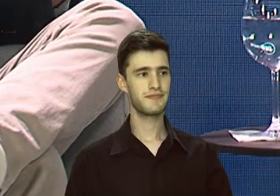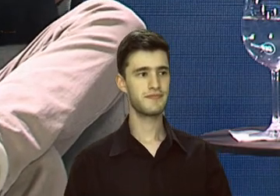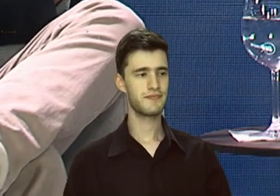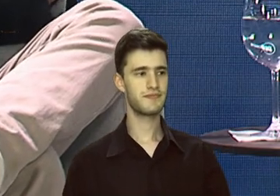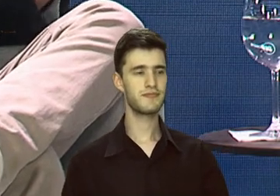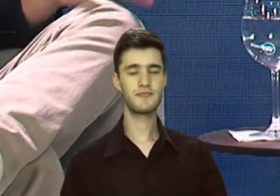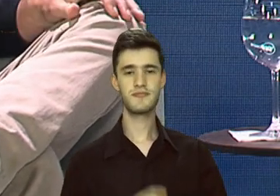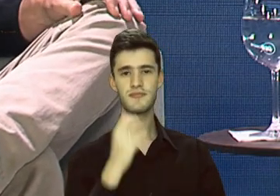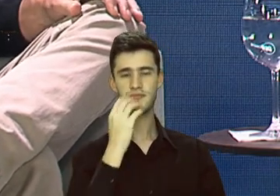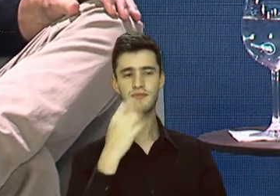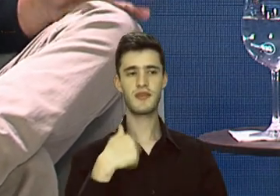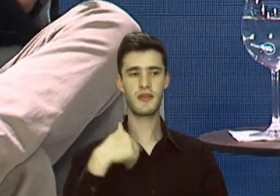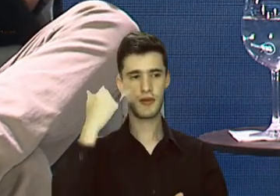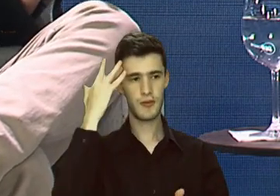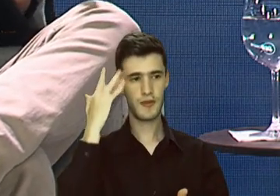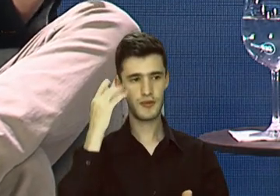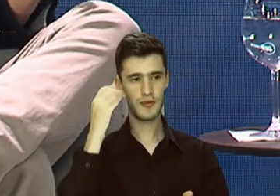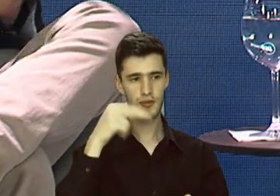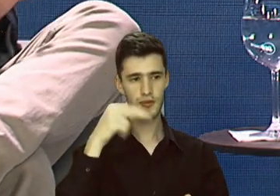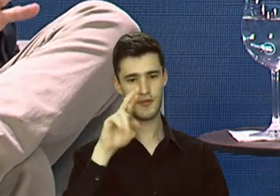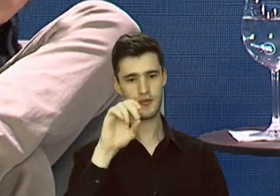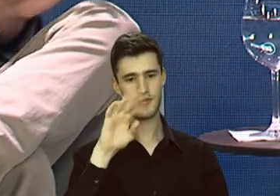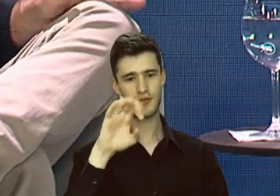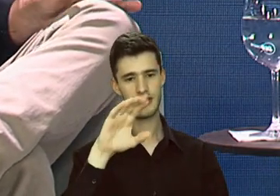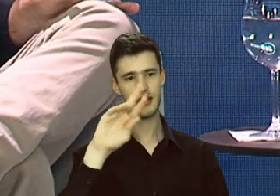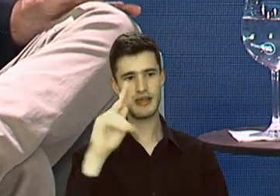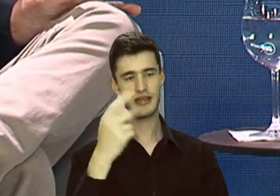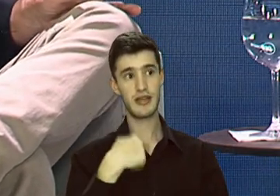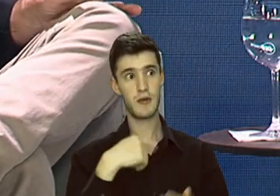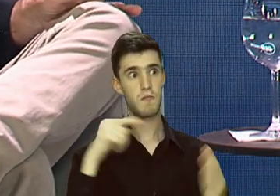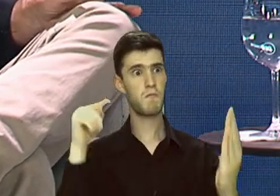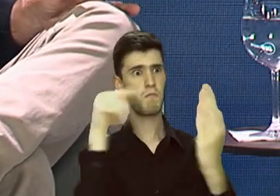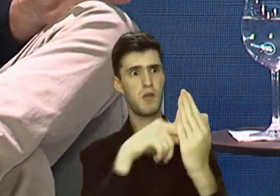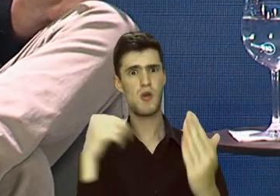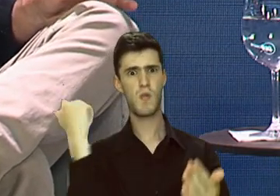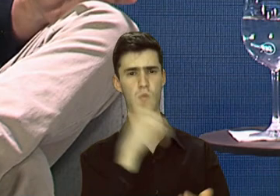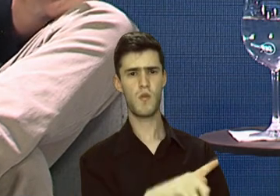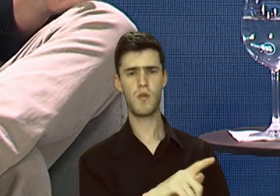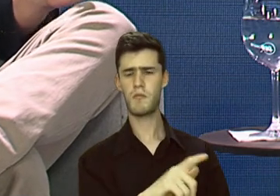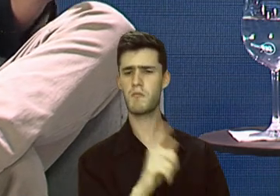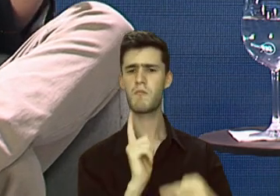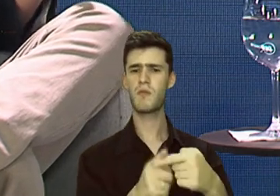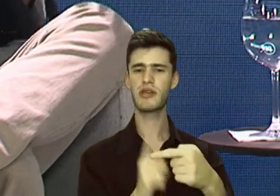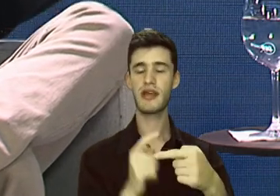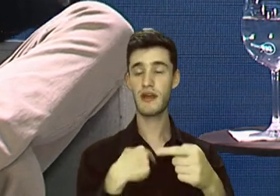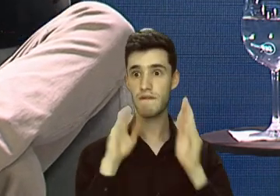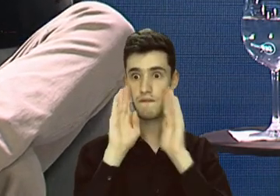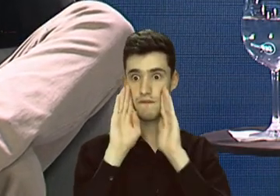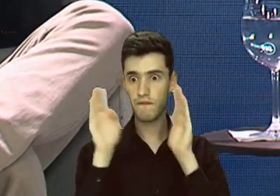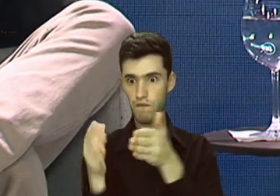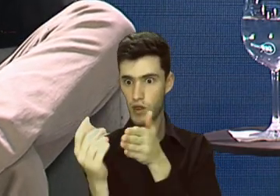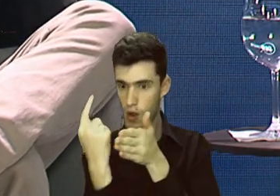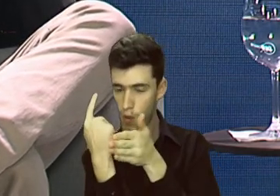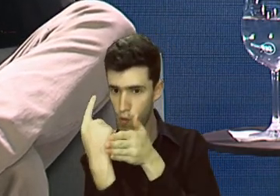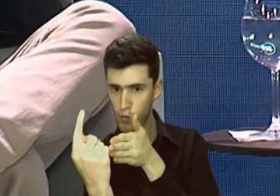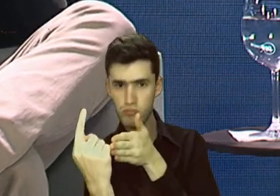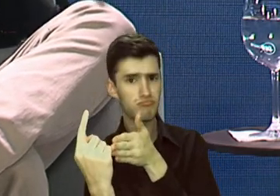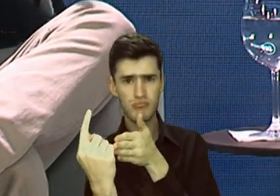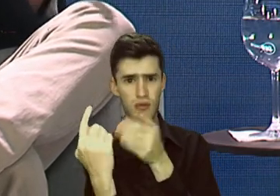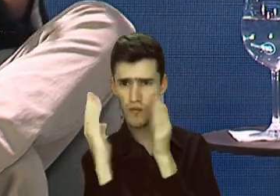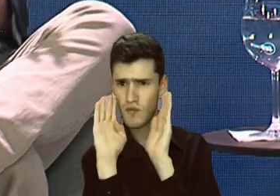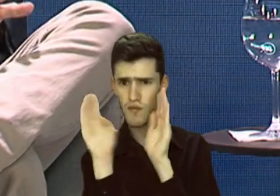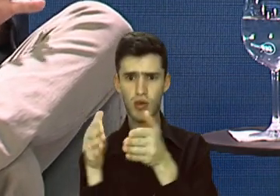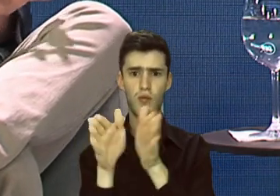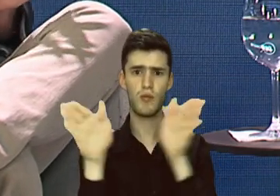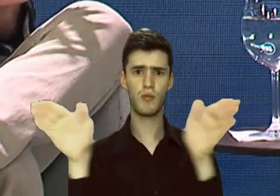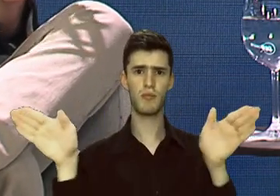grandes acessos da neurotec foi que a gente não se concentrou num determinado mercado Então isso é igual um Fundo de Investimento você tem que